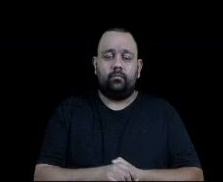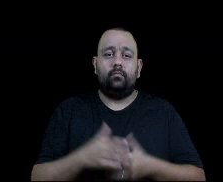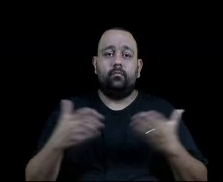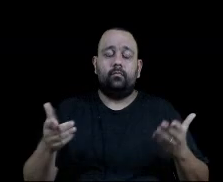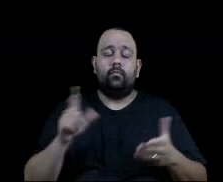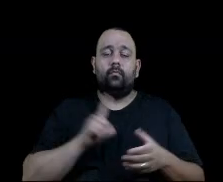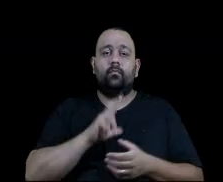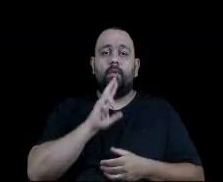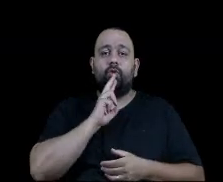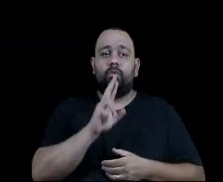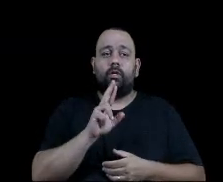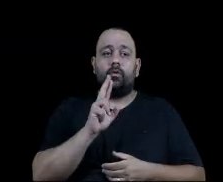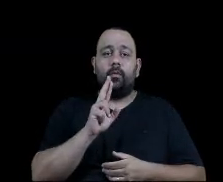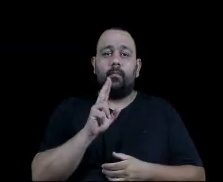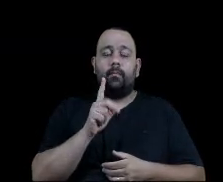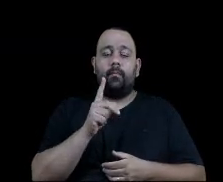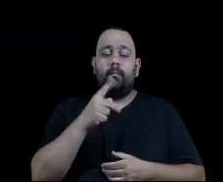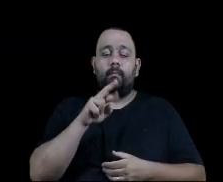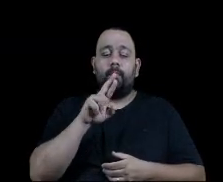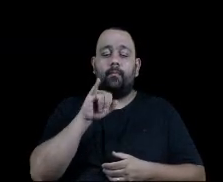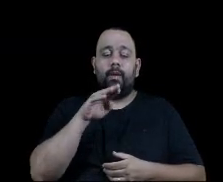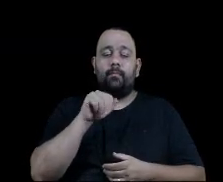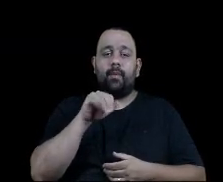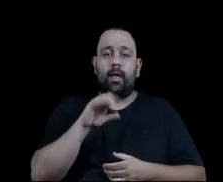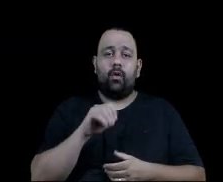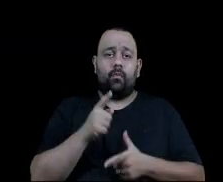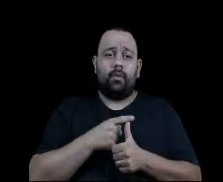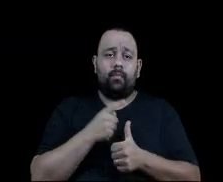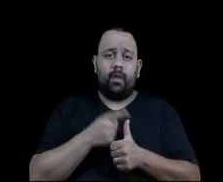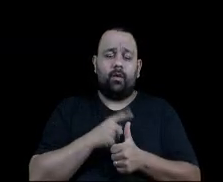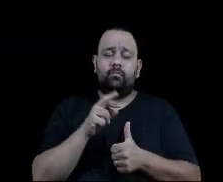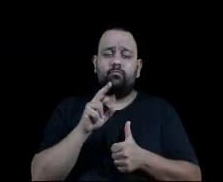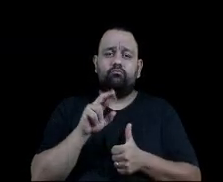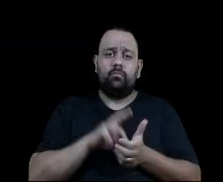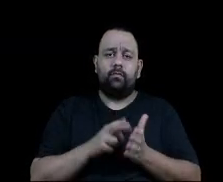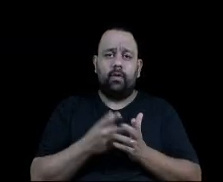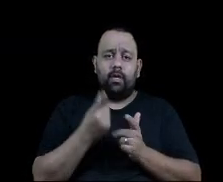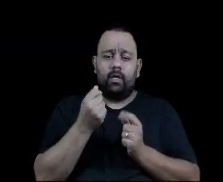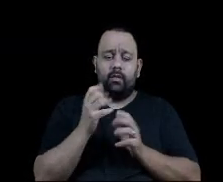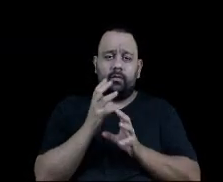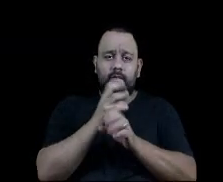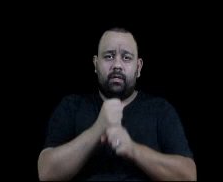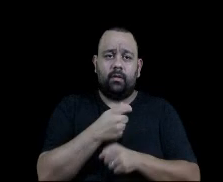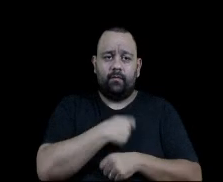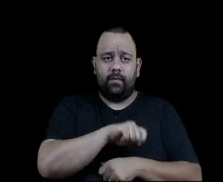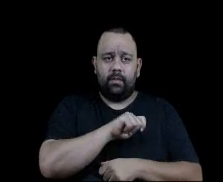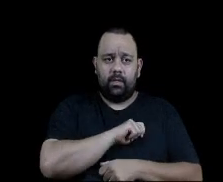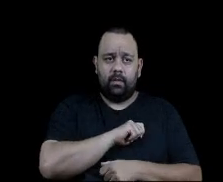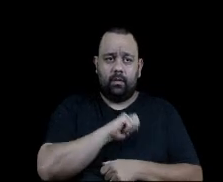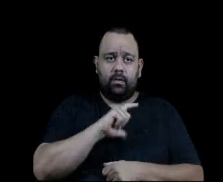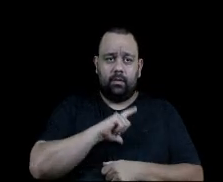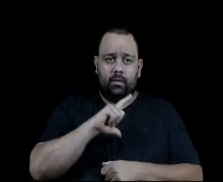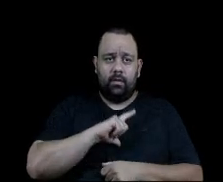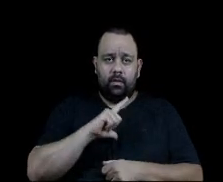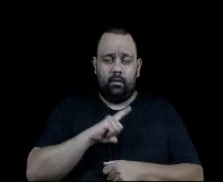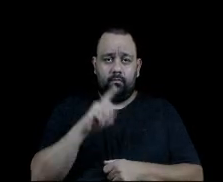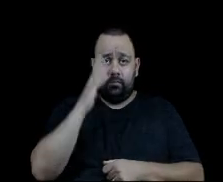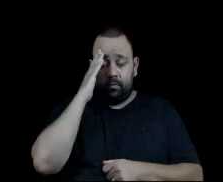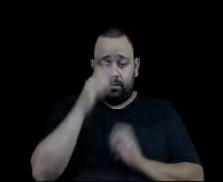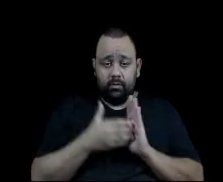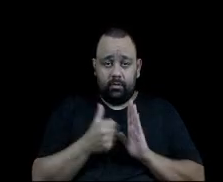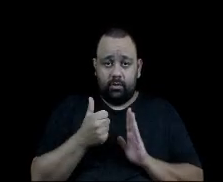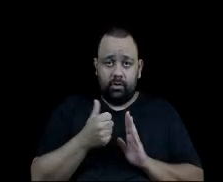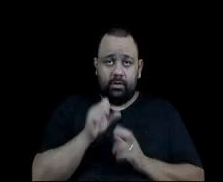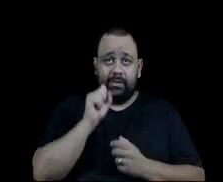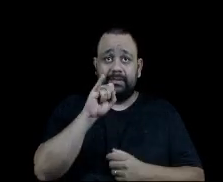E então, a gente chega no resultado primário. Resultado primário é o que a gente chama de receitas e despesas fiscais, que